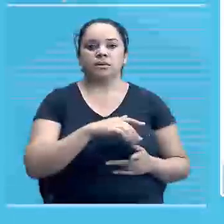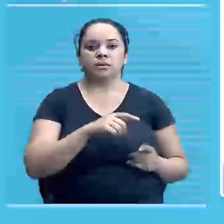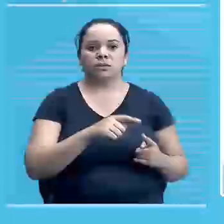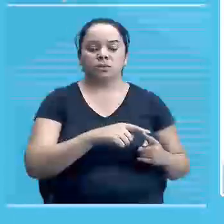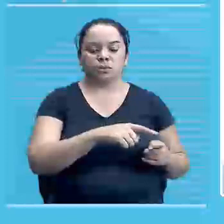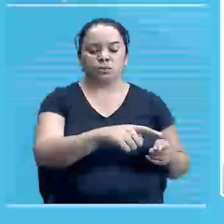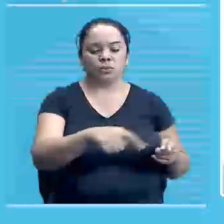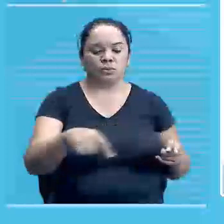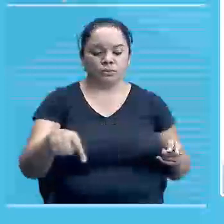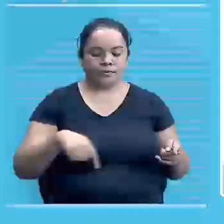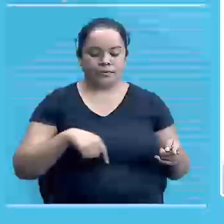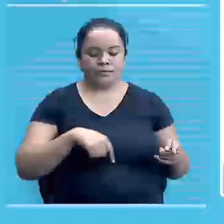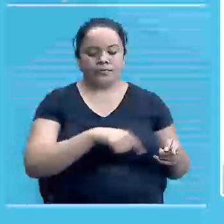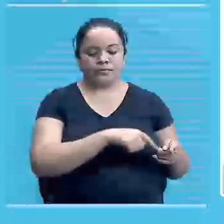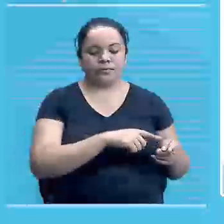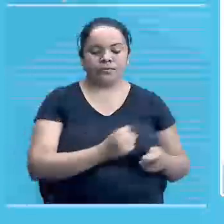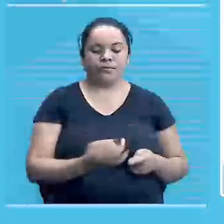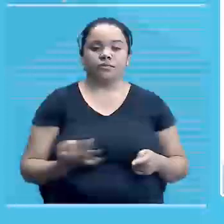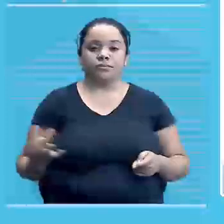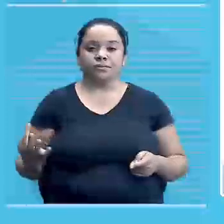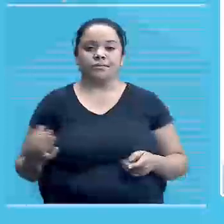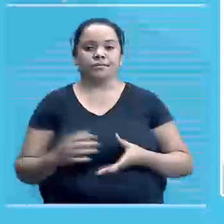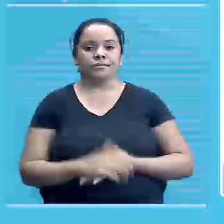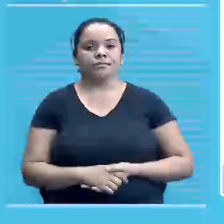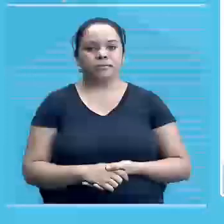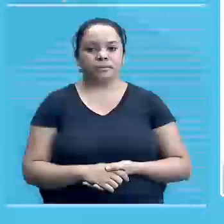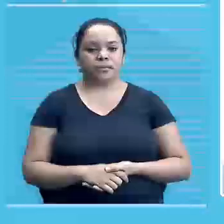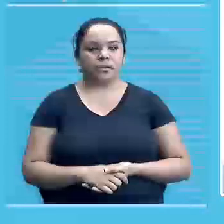A área dele é de